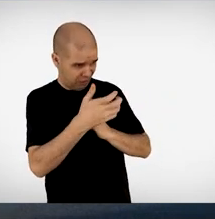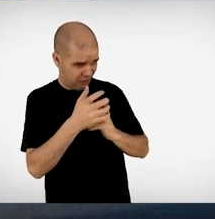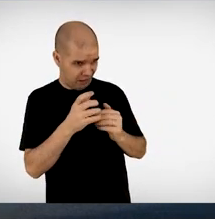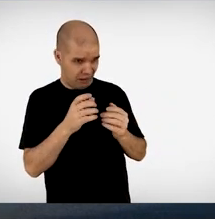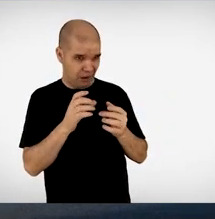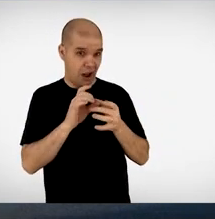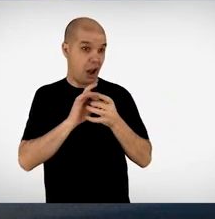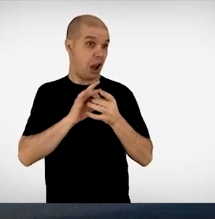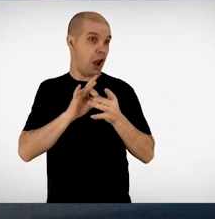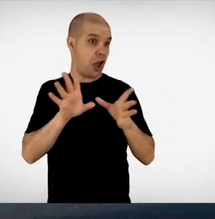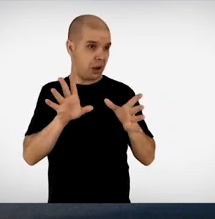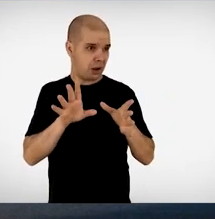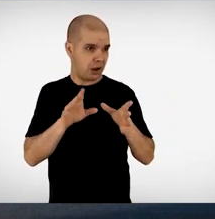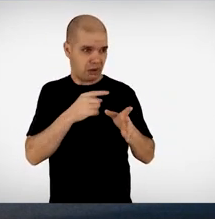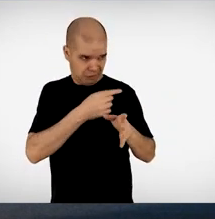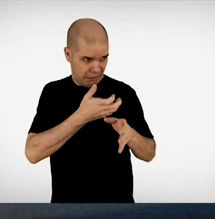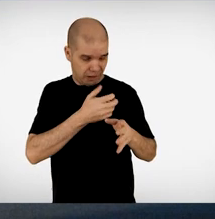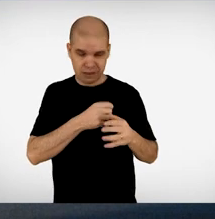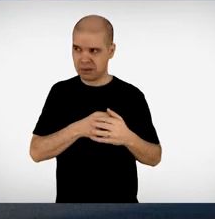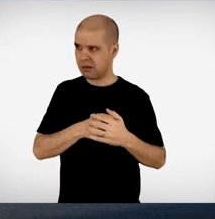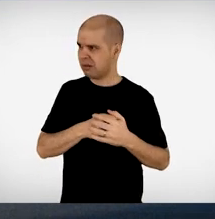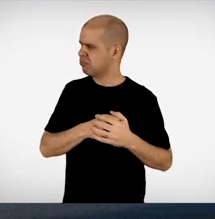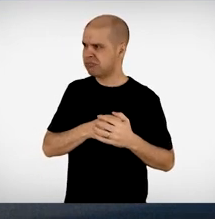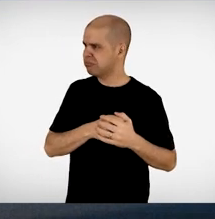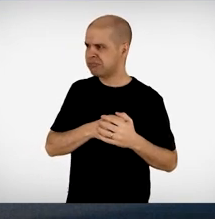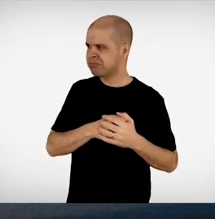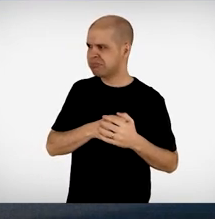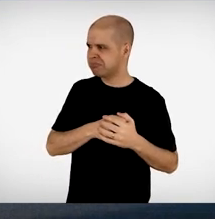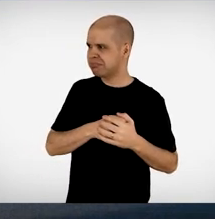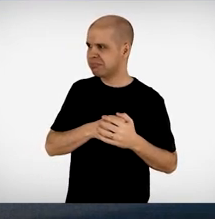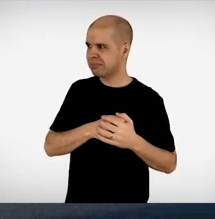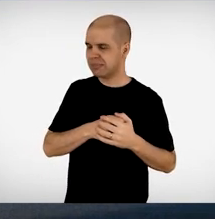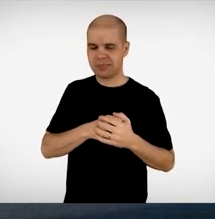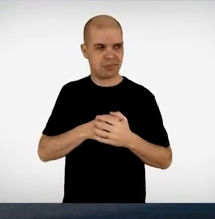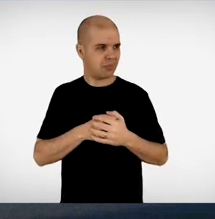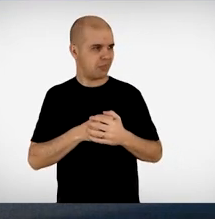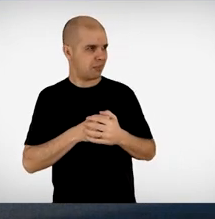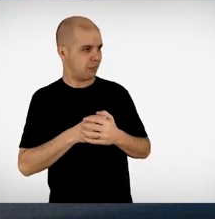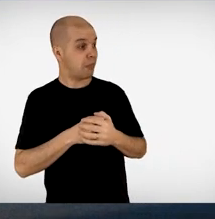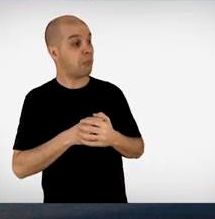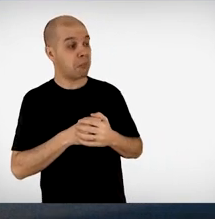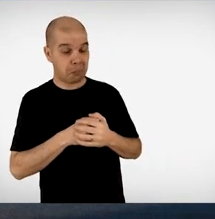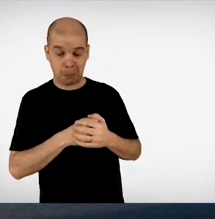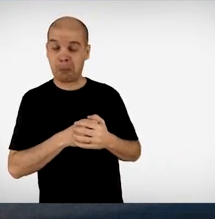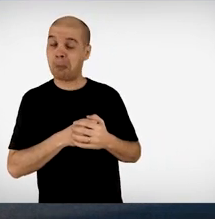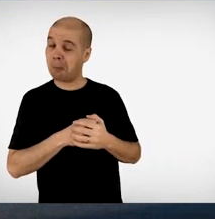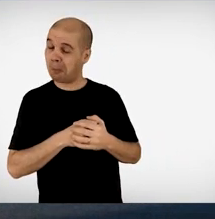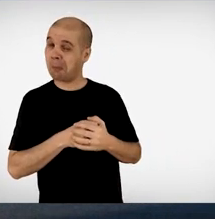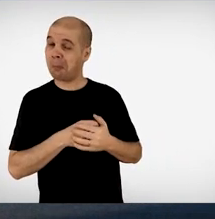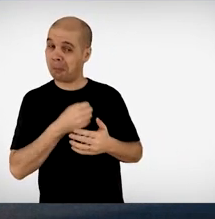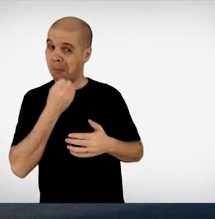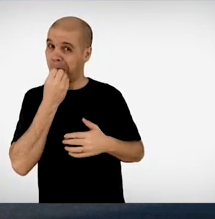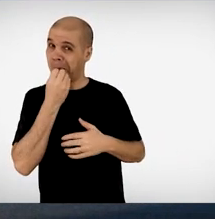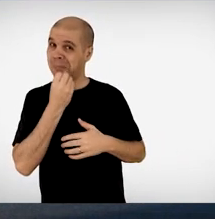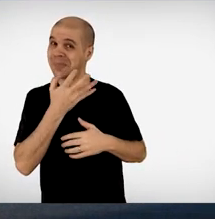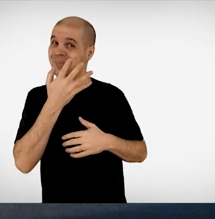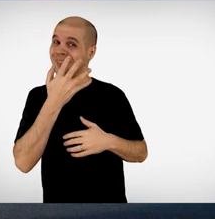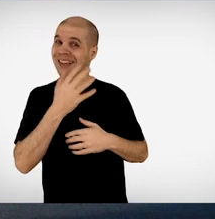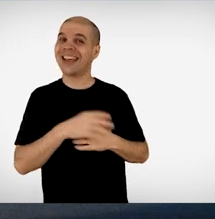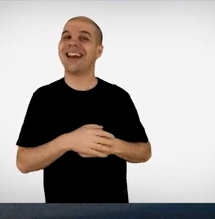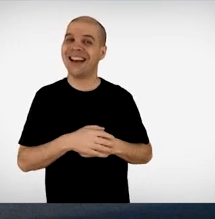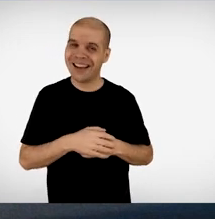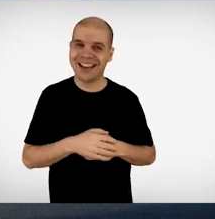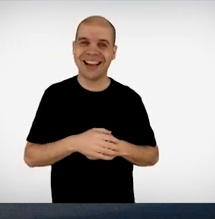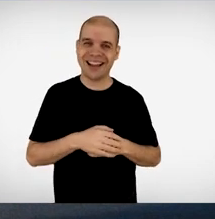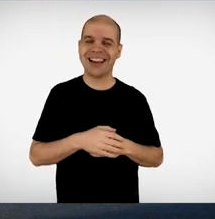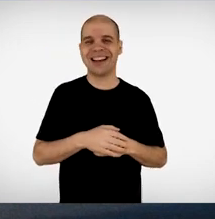Eu falei, você quer um relacionamento aberto? Ele, eu não. Aí eu falei, obrigada, a pior pessoa do mundo.